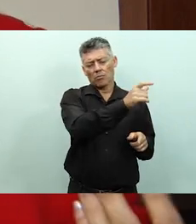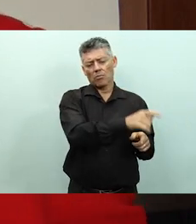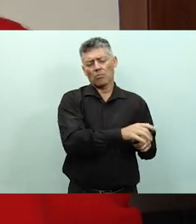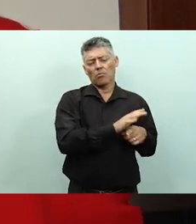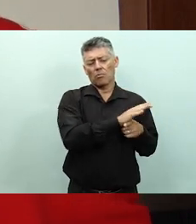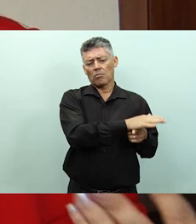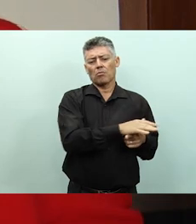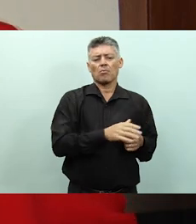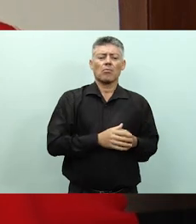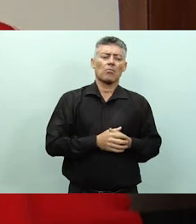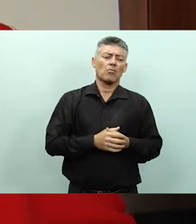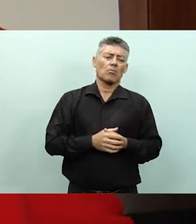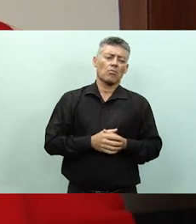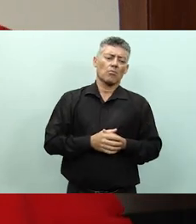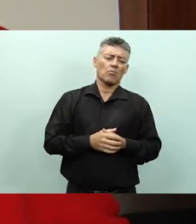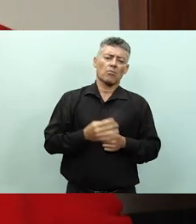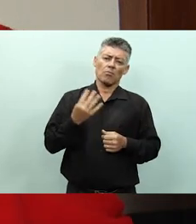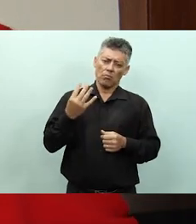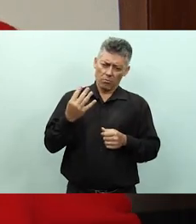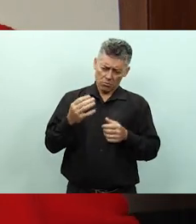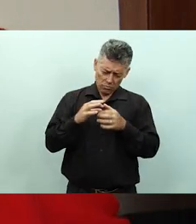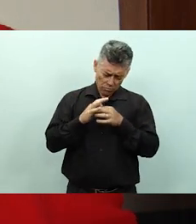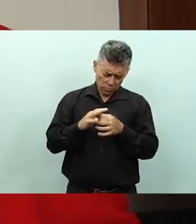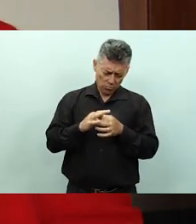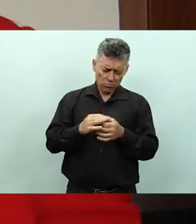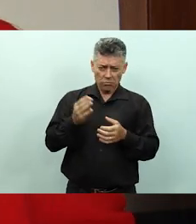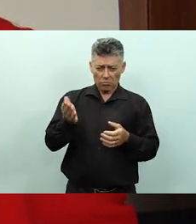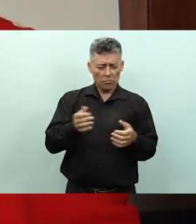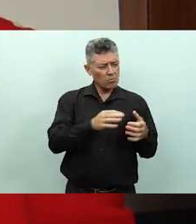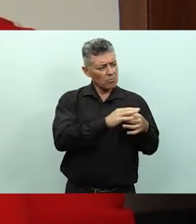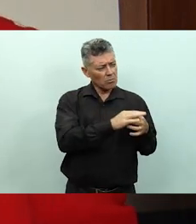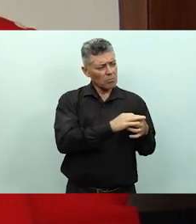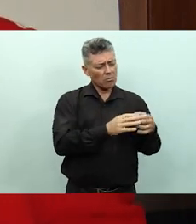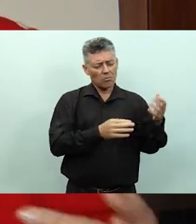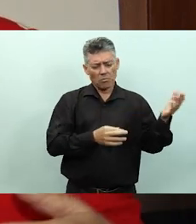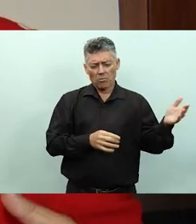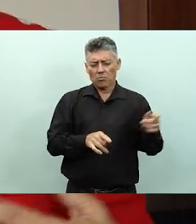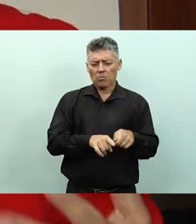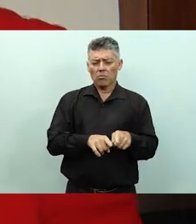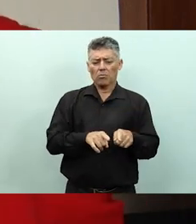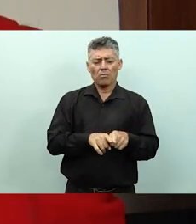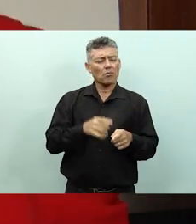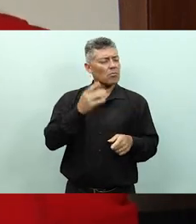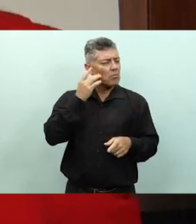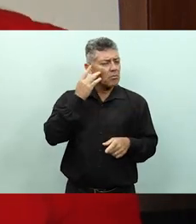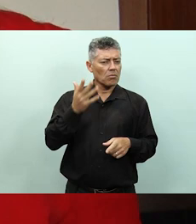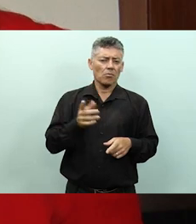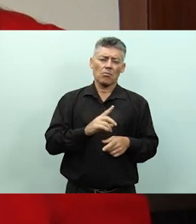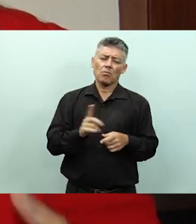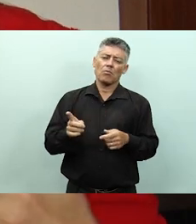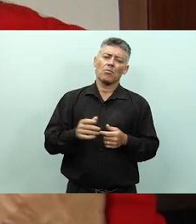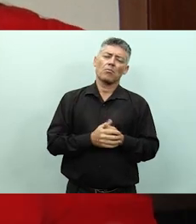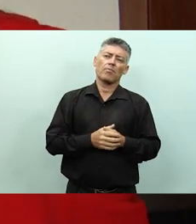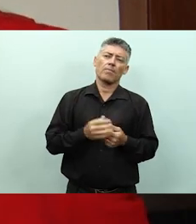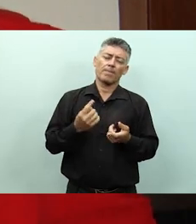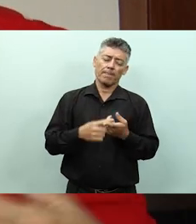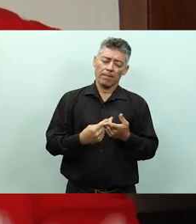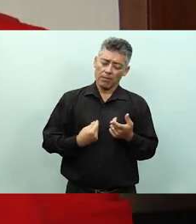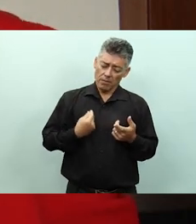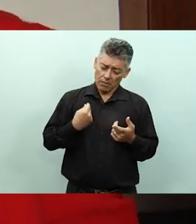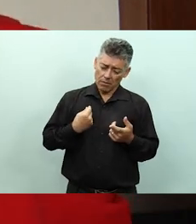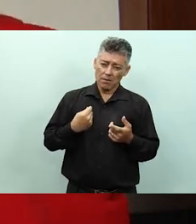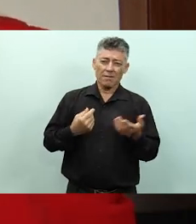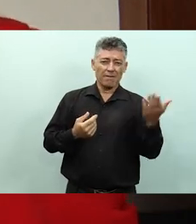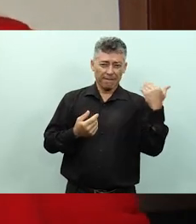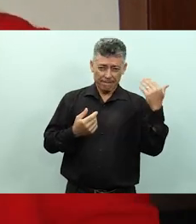E estávamos os quatro ali unidos, tanto com ela como com ele. Mas foi, não foi fácil, até porque a gente vivia numa